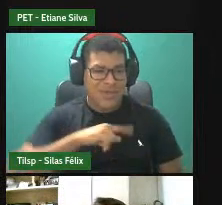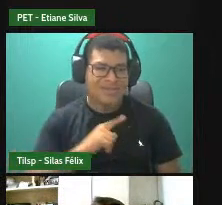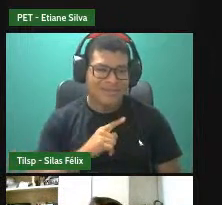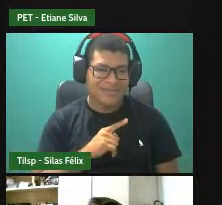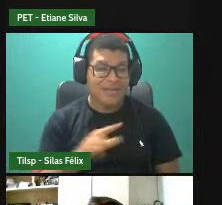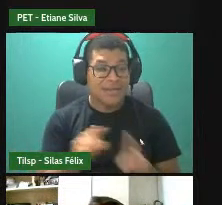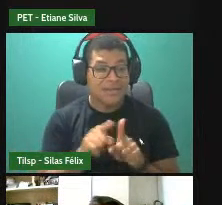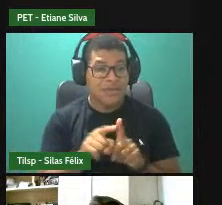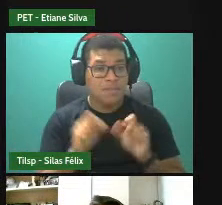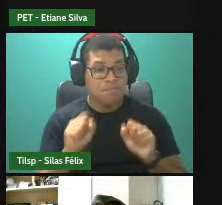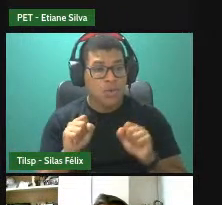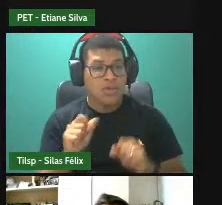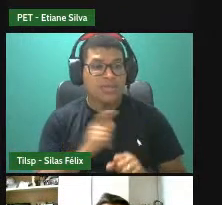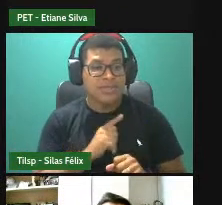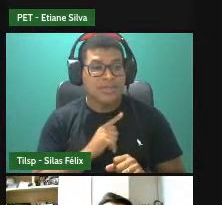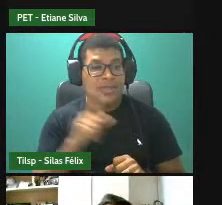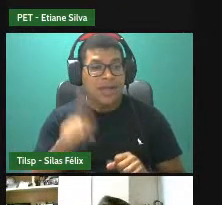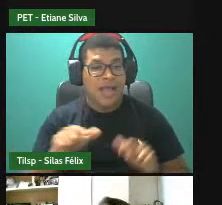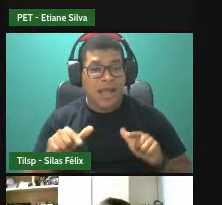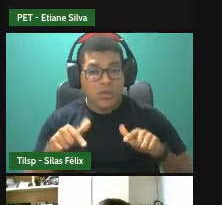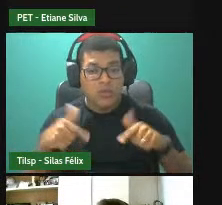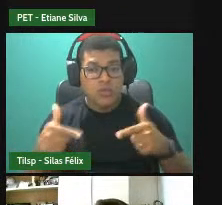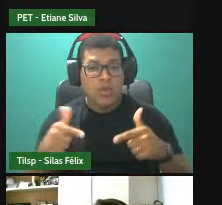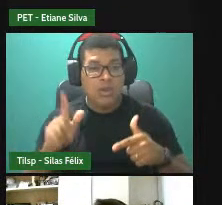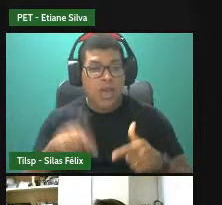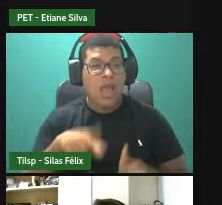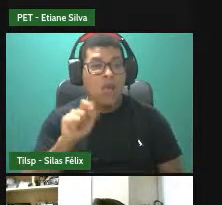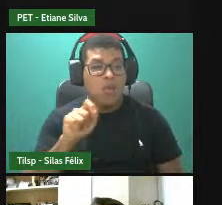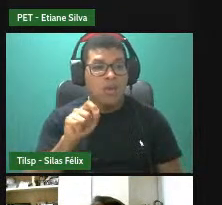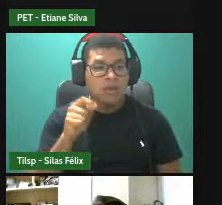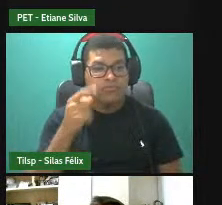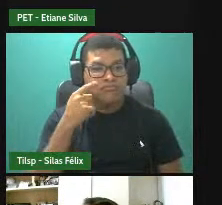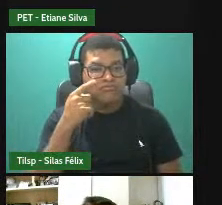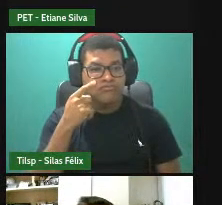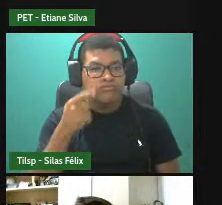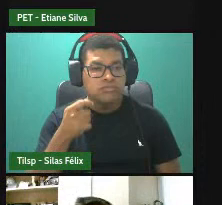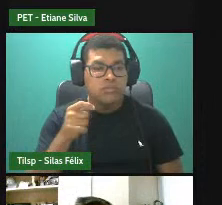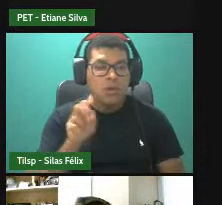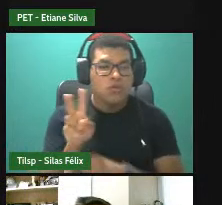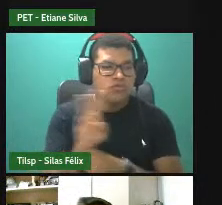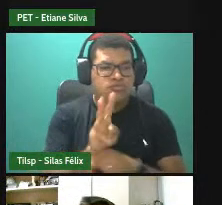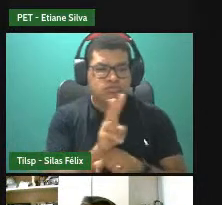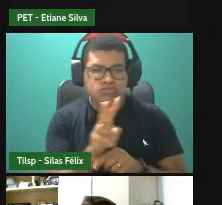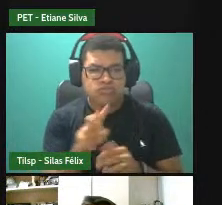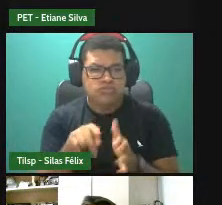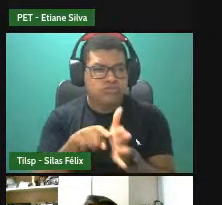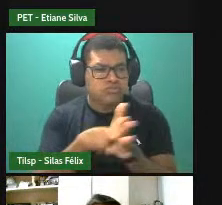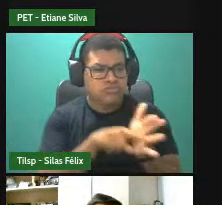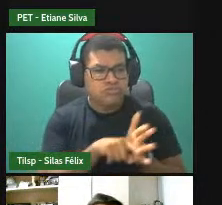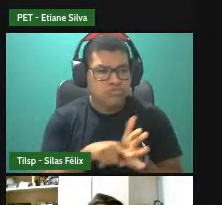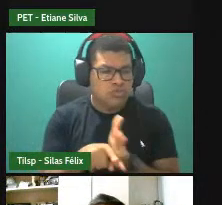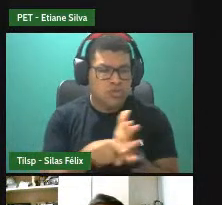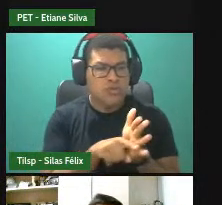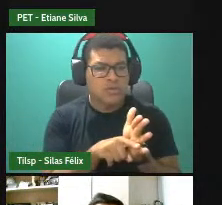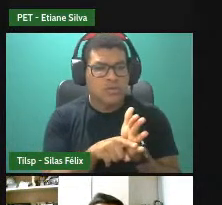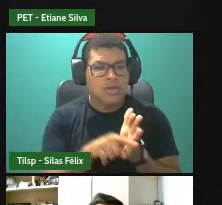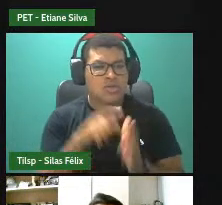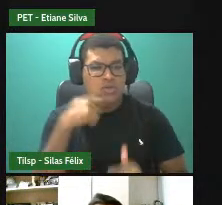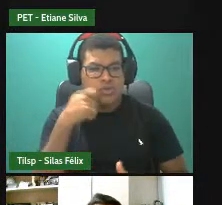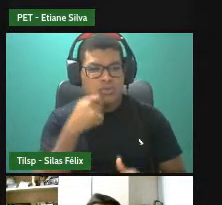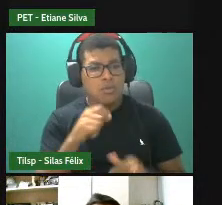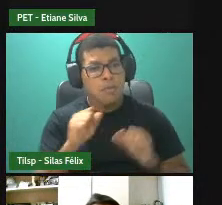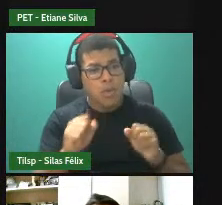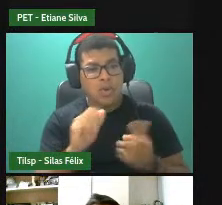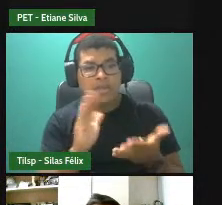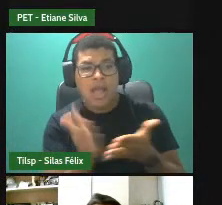ter também a atuação no campo da auditoria odontológica, né? Alguns de vocês talvez passem por cirurgiões